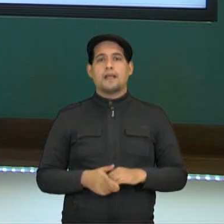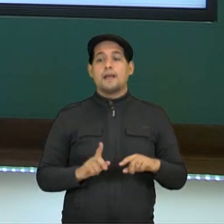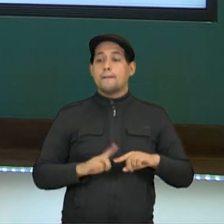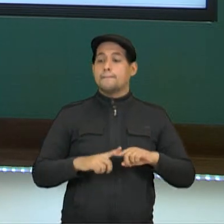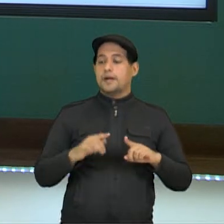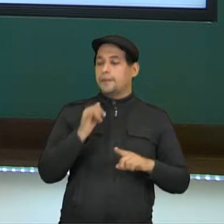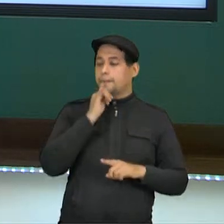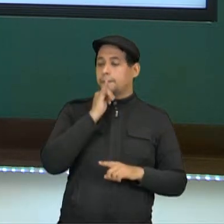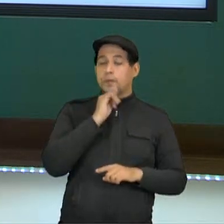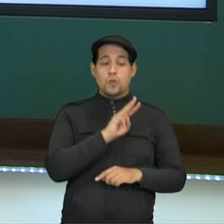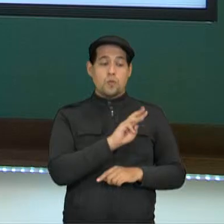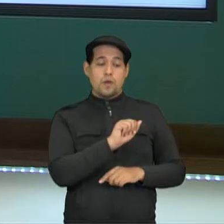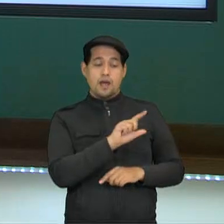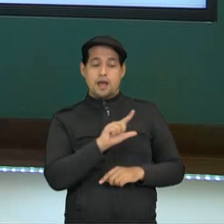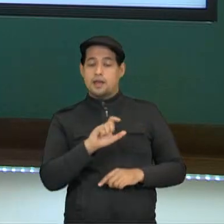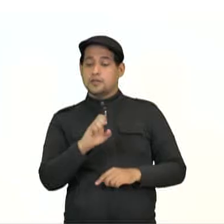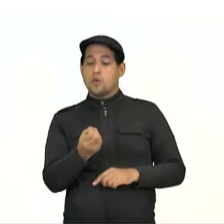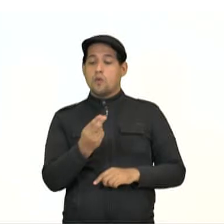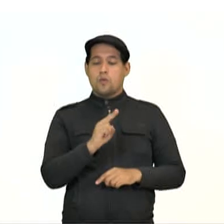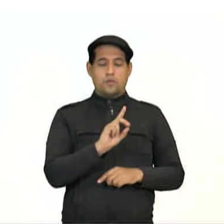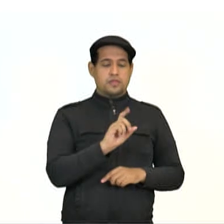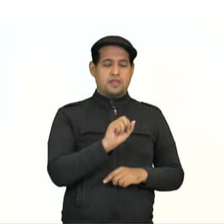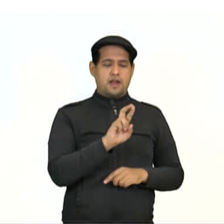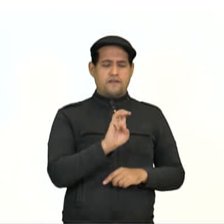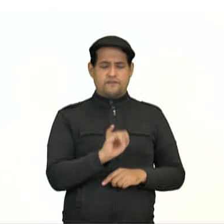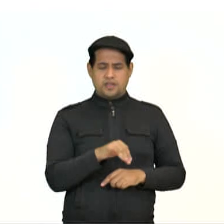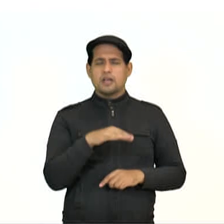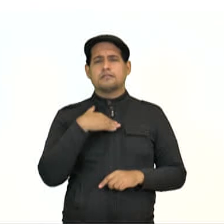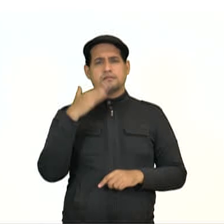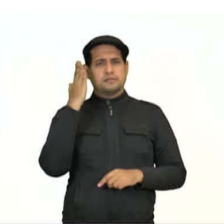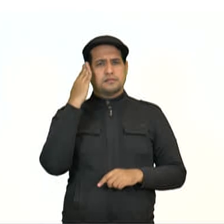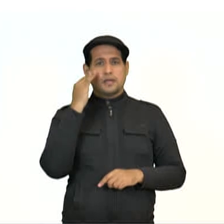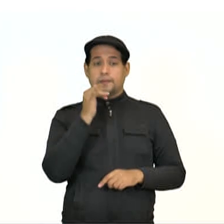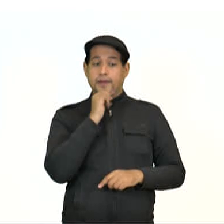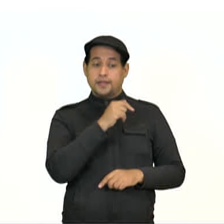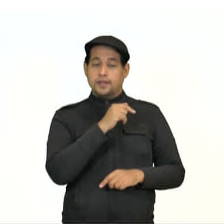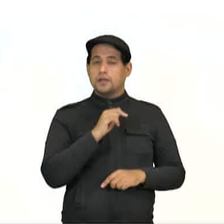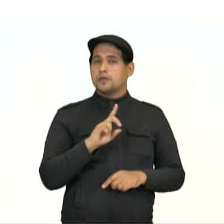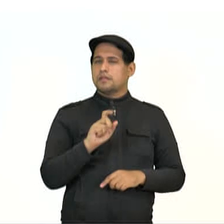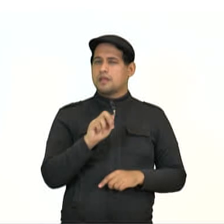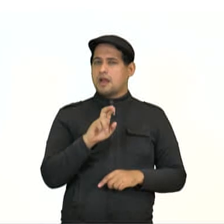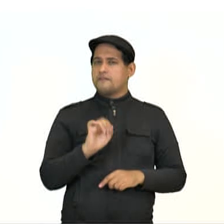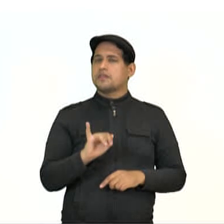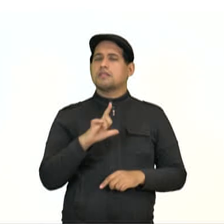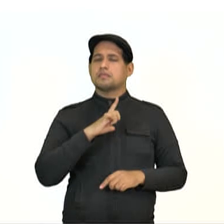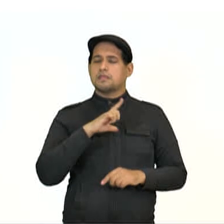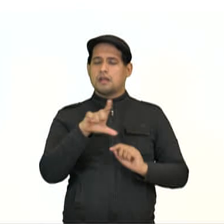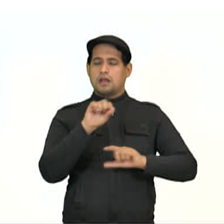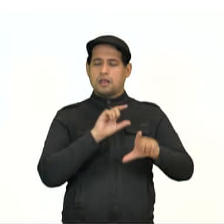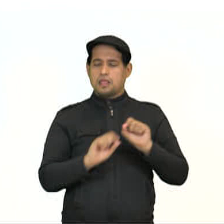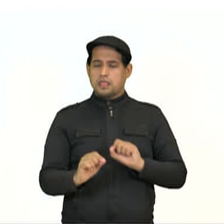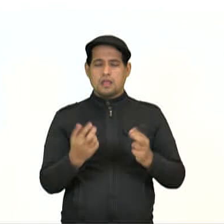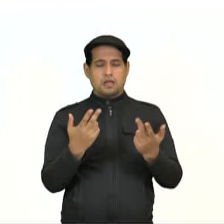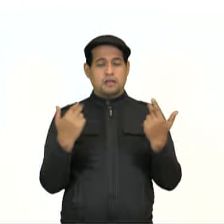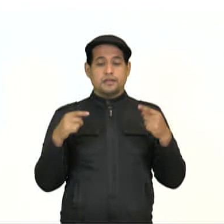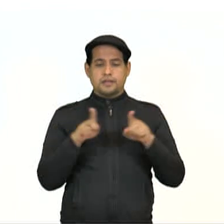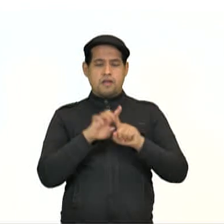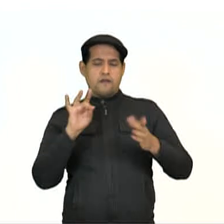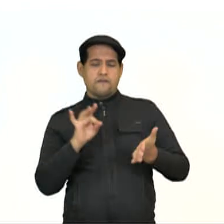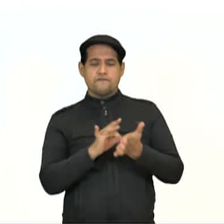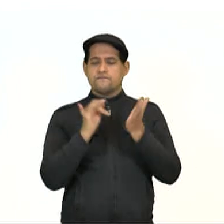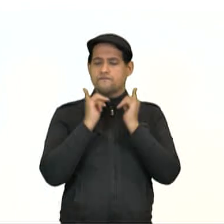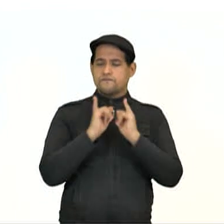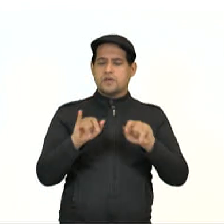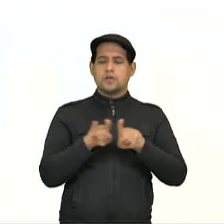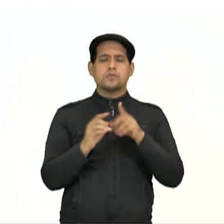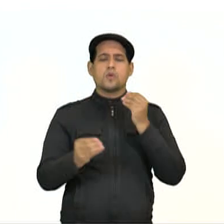em relação ao Wallace ou Darwin, a gente sabe que, apesar de Darwin ganhar o mérito sobre a seleção natural e a real informação